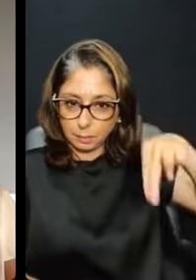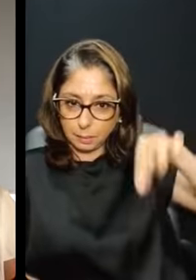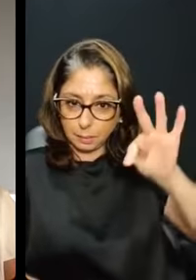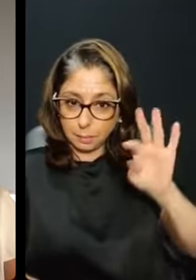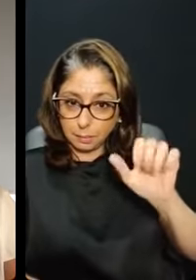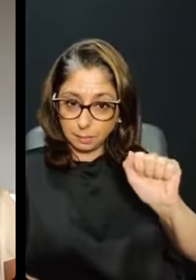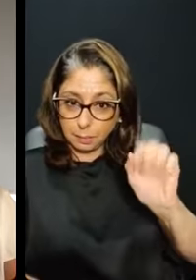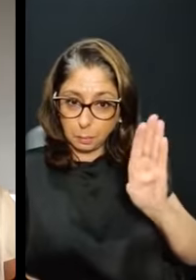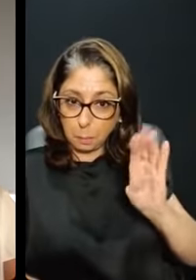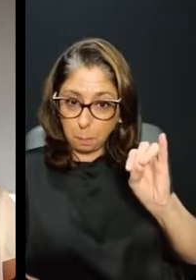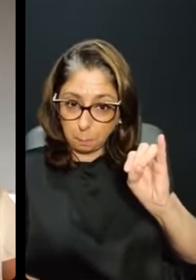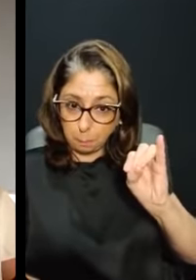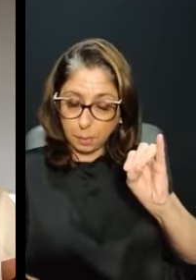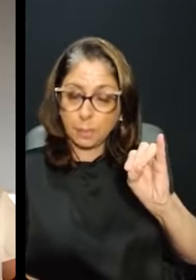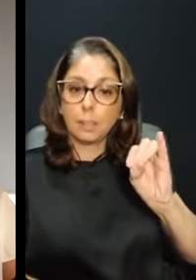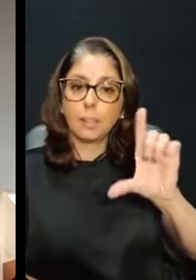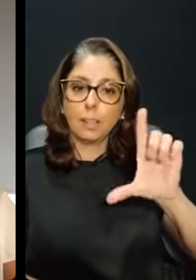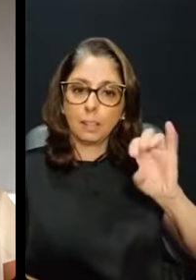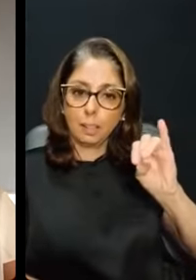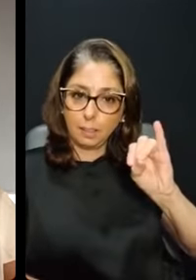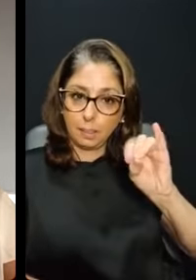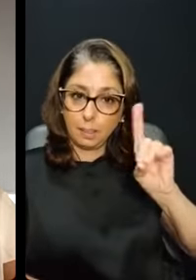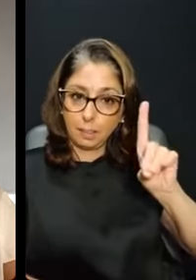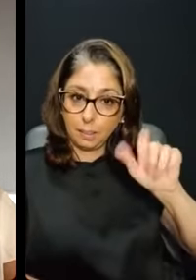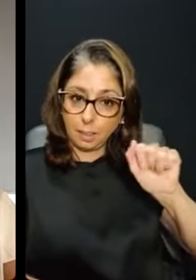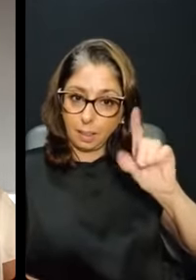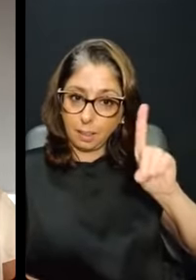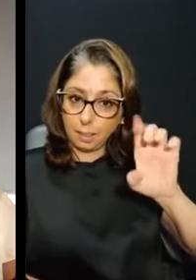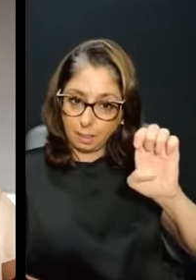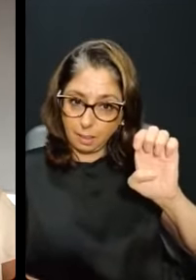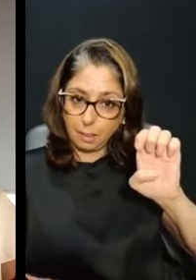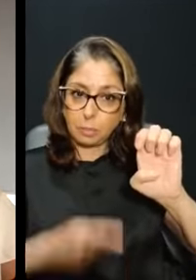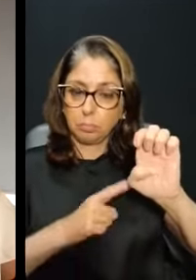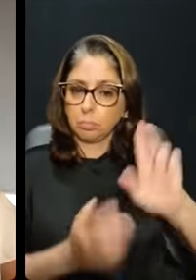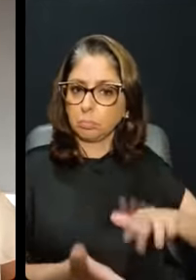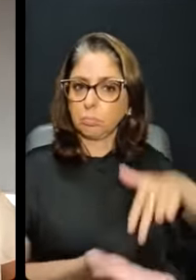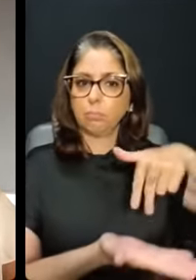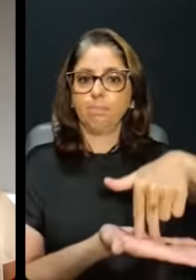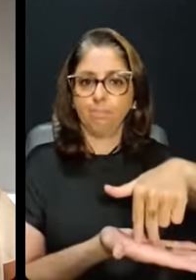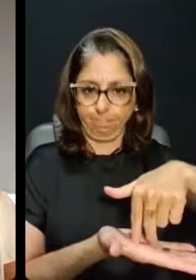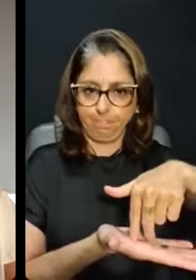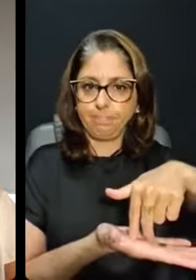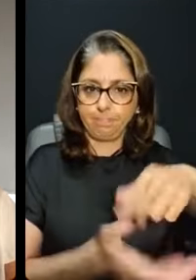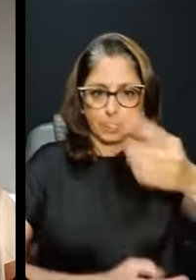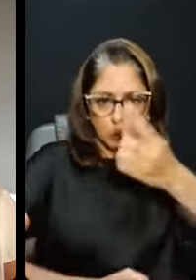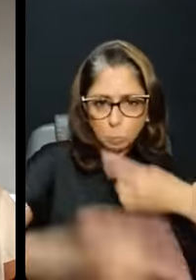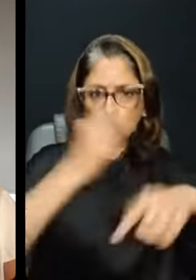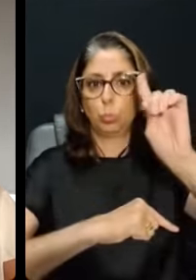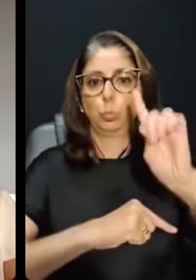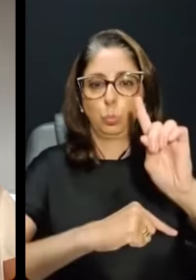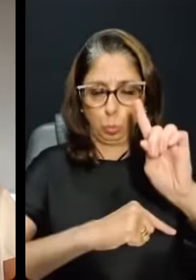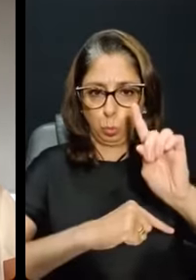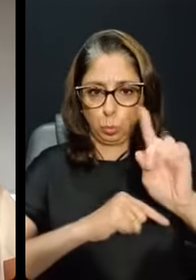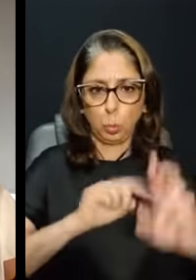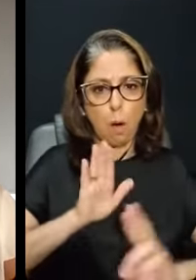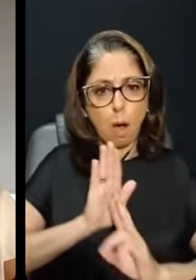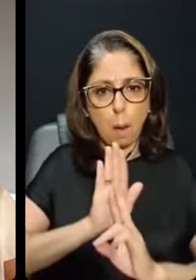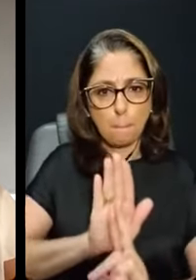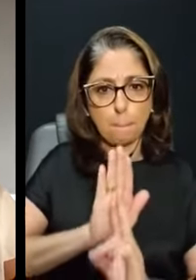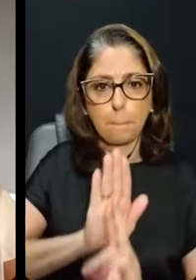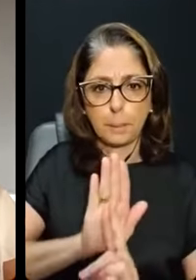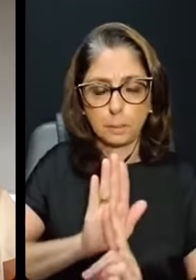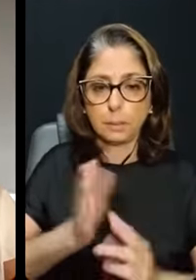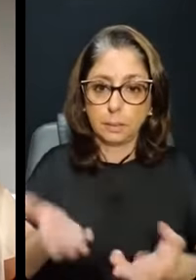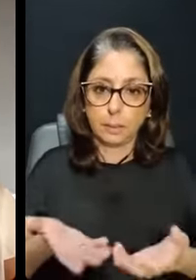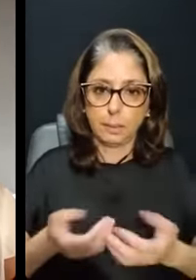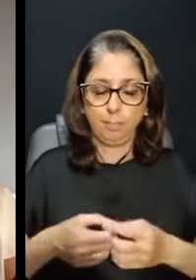da sustentabilidade, ela está dentro do conceito primordial de sustentabilidade. E eu vejo que isso hoje não é muito